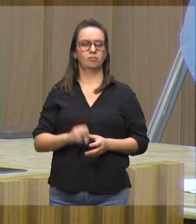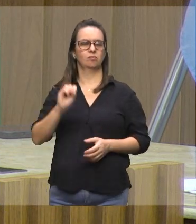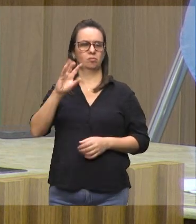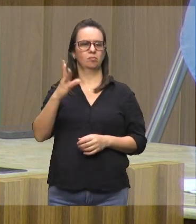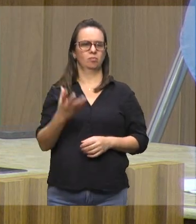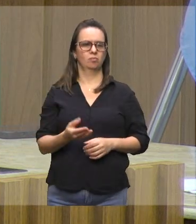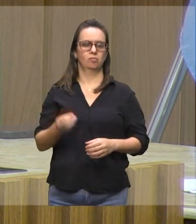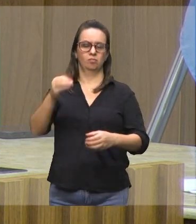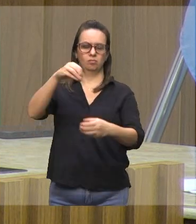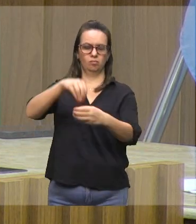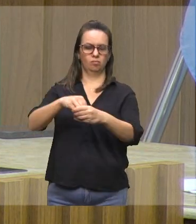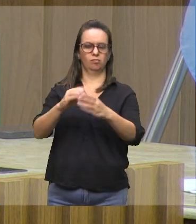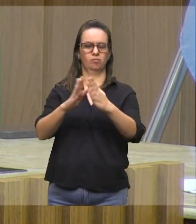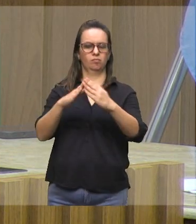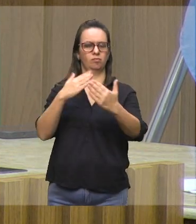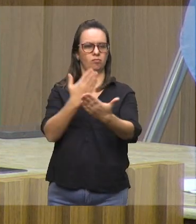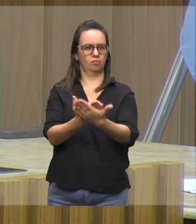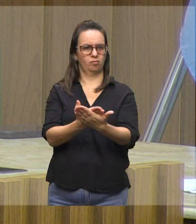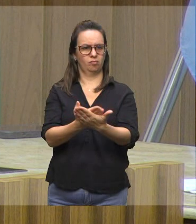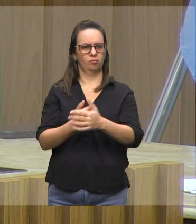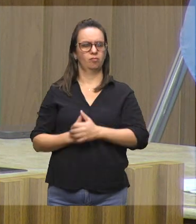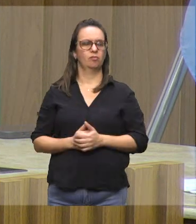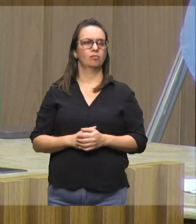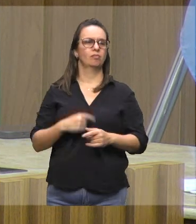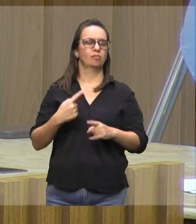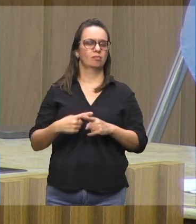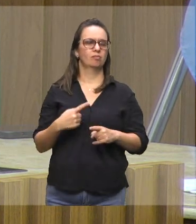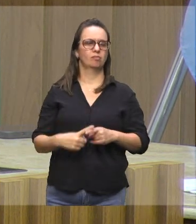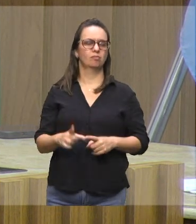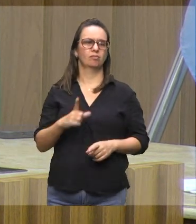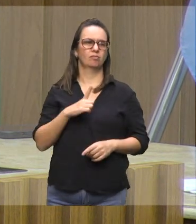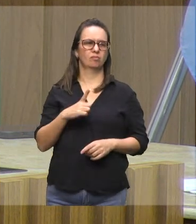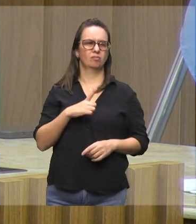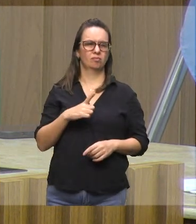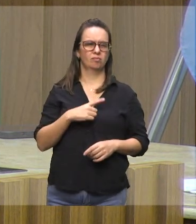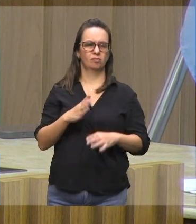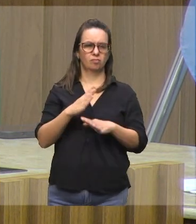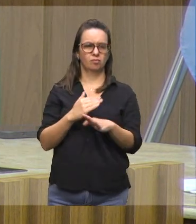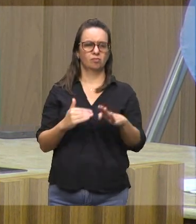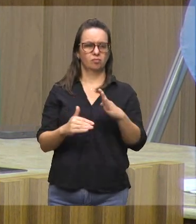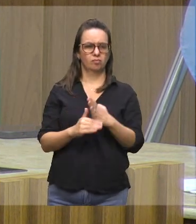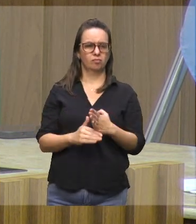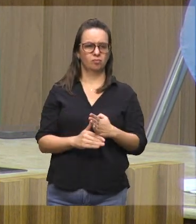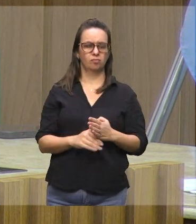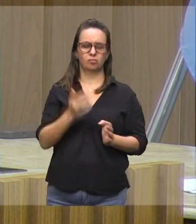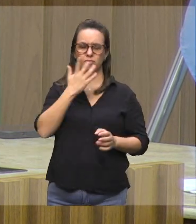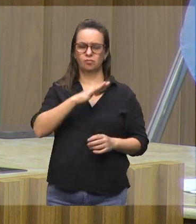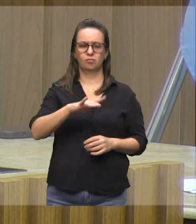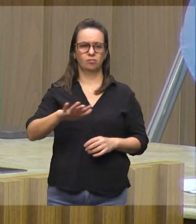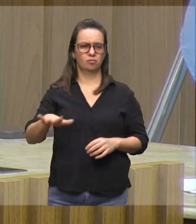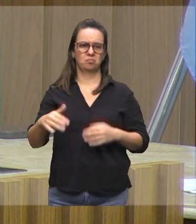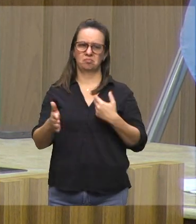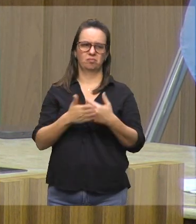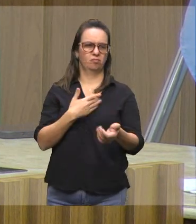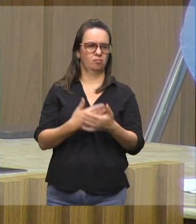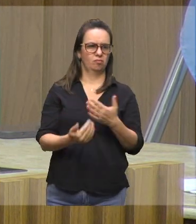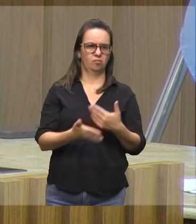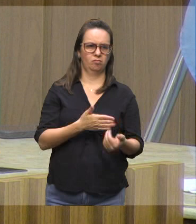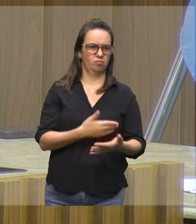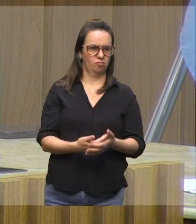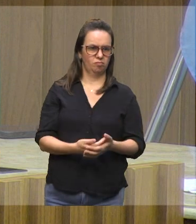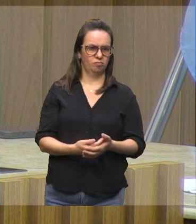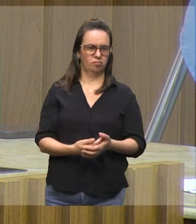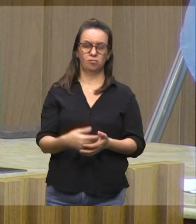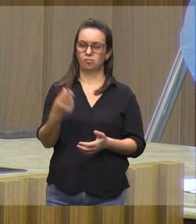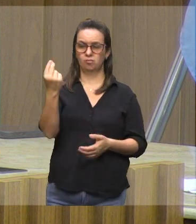que a rede municipal de ensino ela é ofertada a qualquer cidadão da nossa cidade, independente da sua faixa